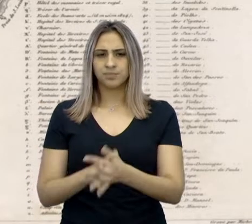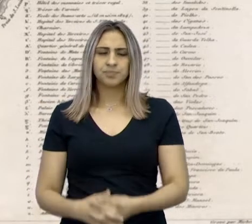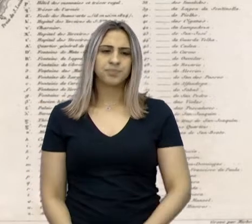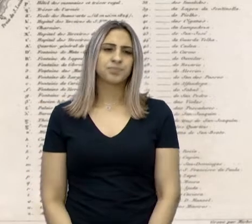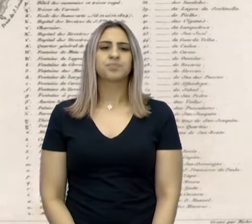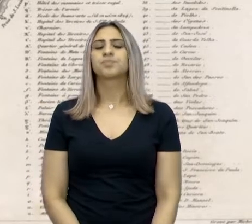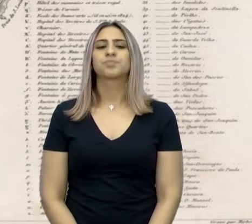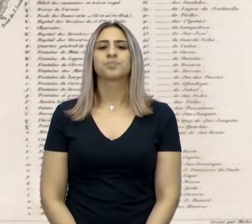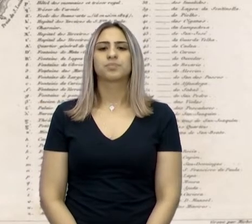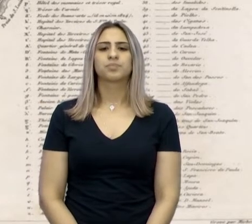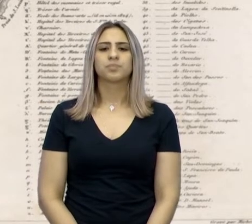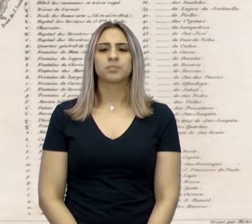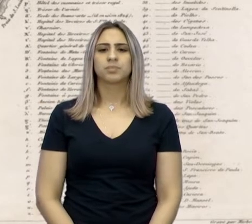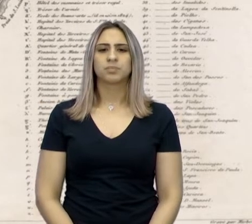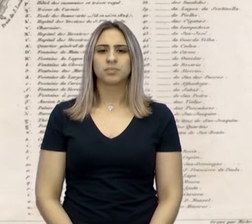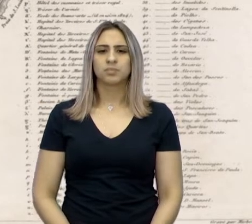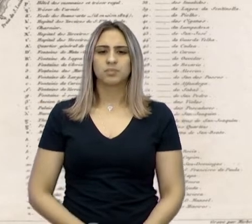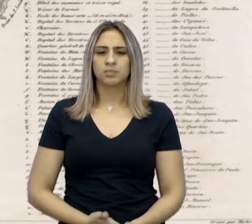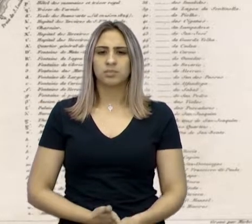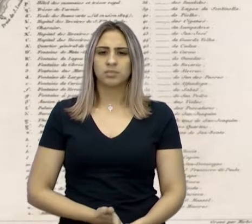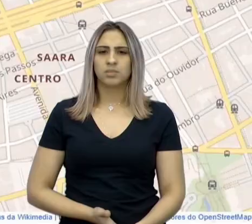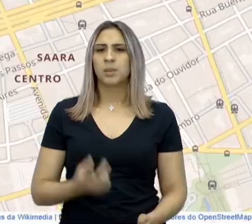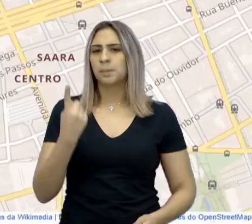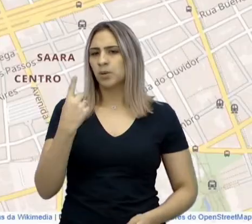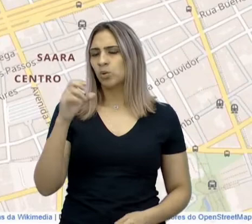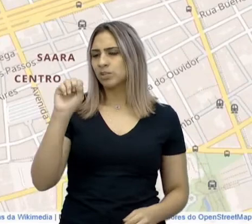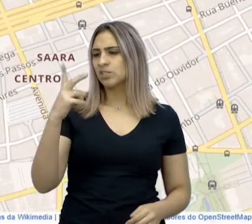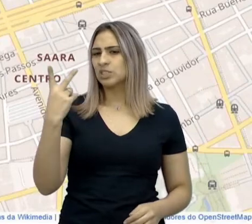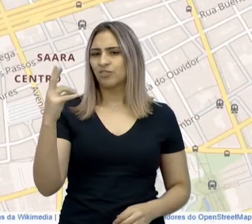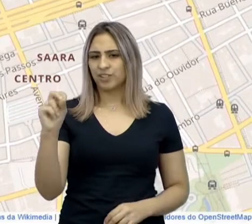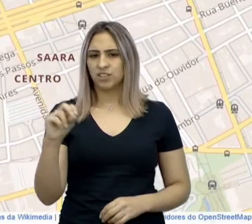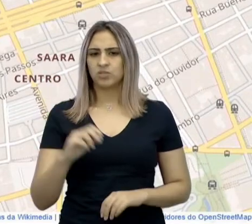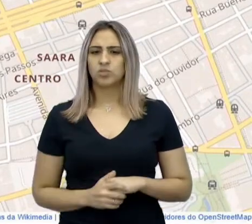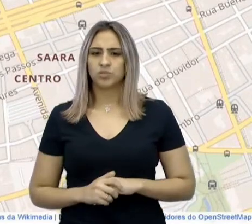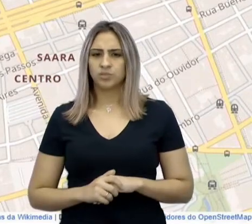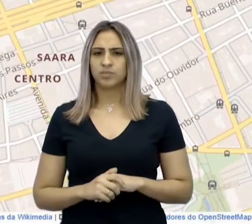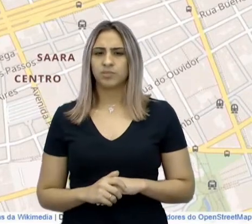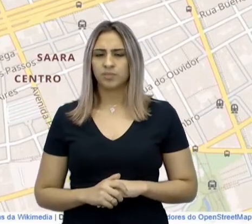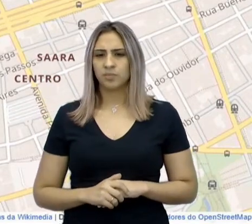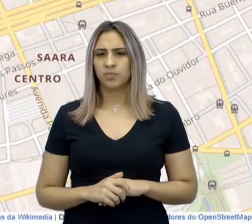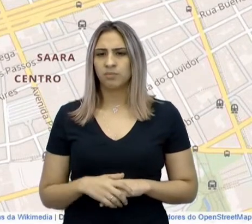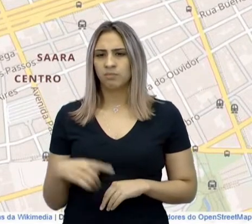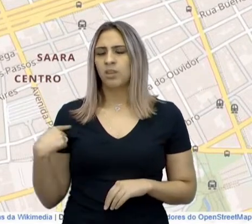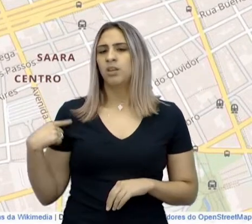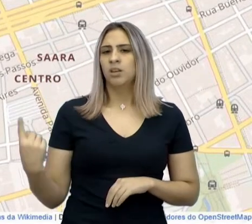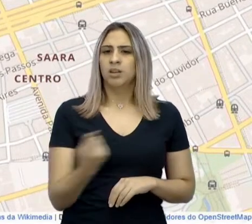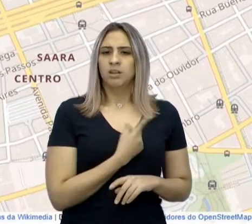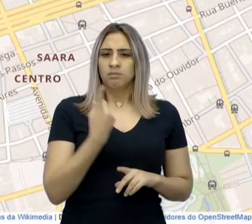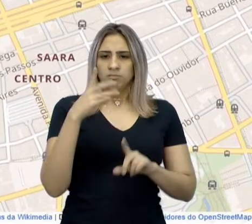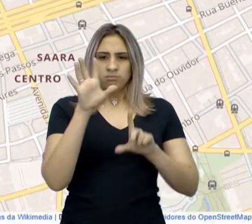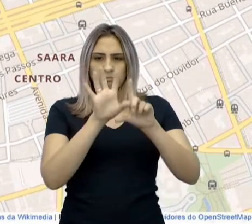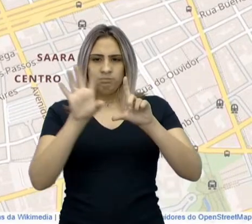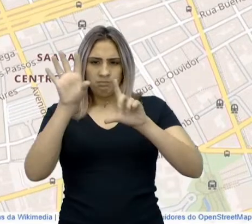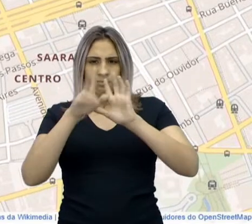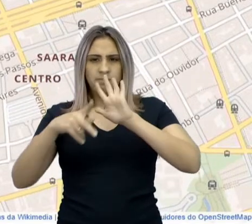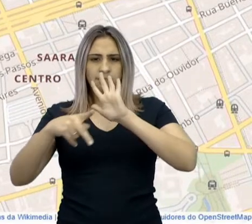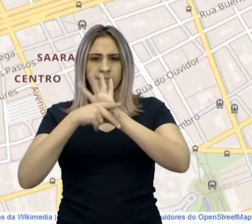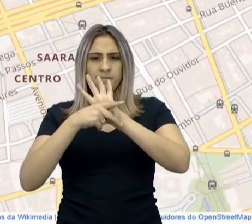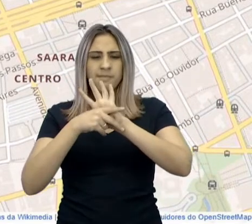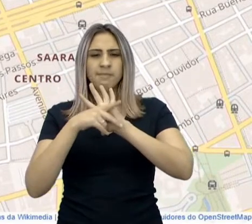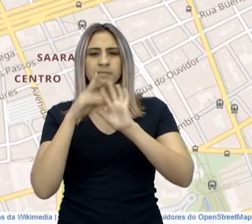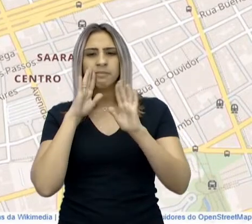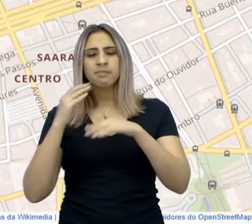Então, 1820. Aqui a área do Morro da Providência e aqui nós temos uma imagem, pessoal, bem